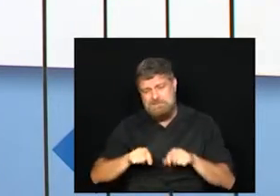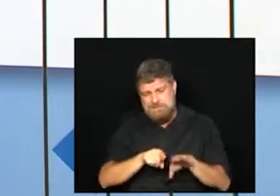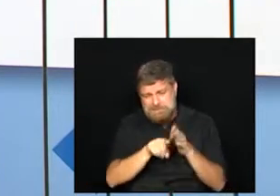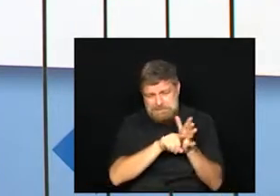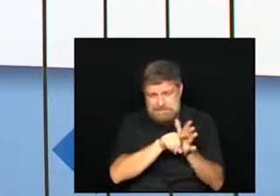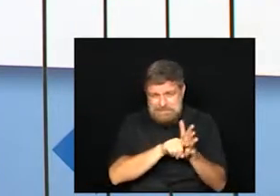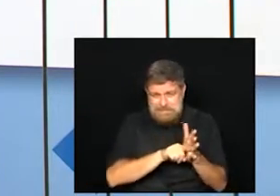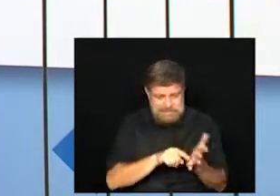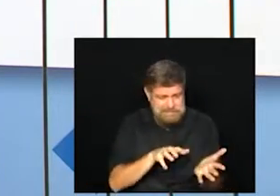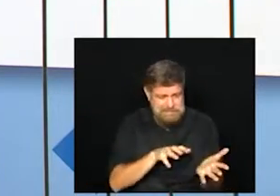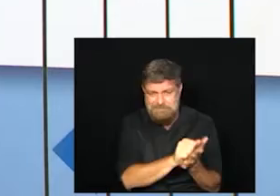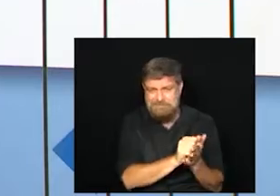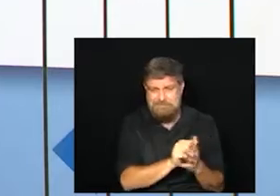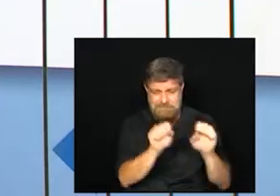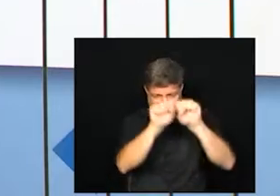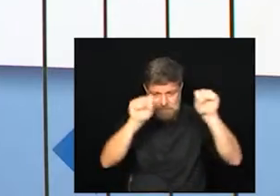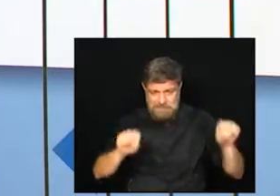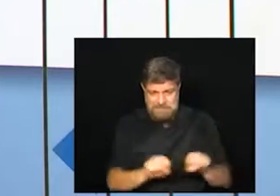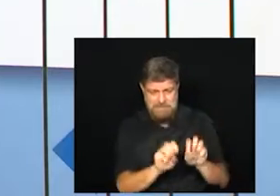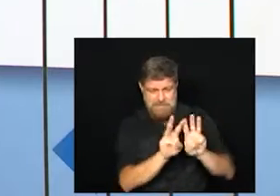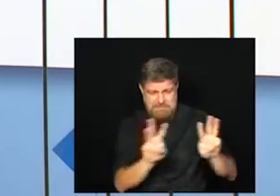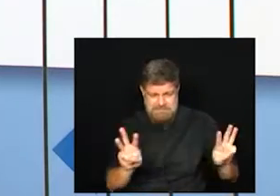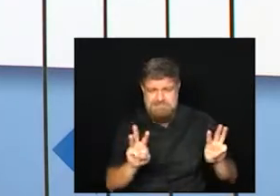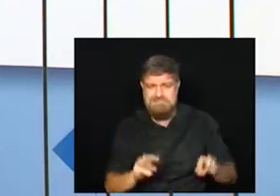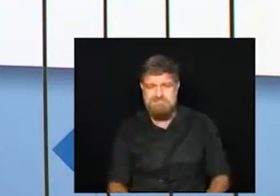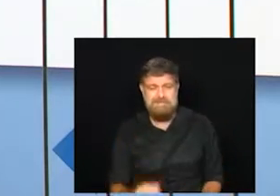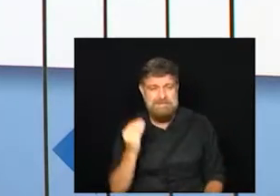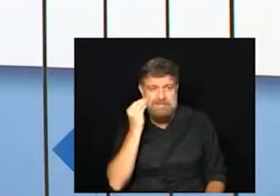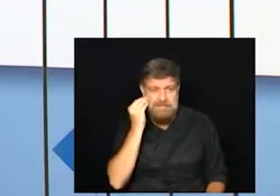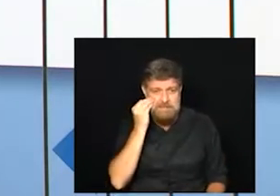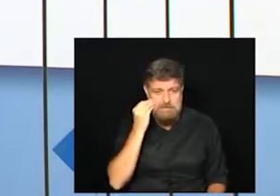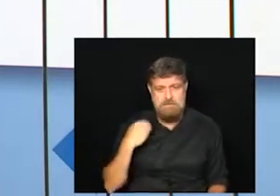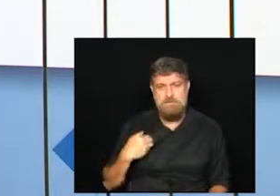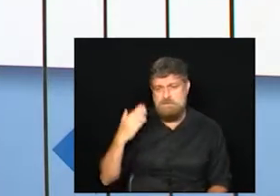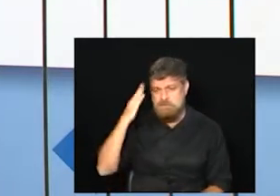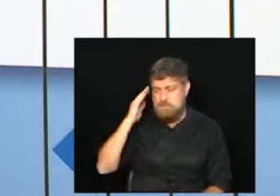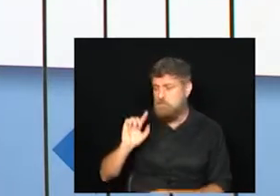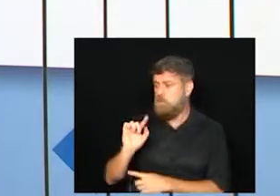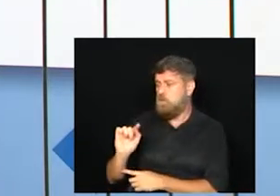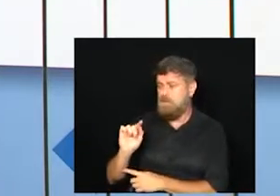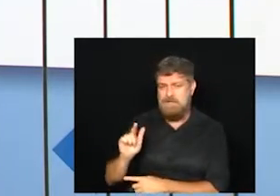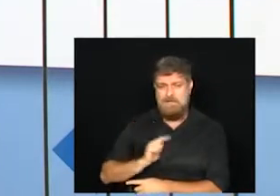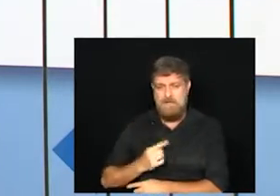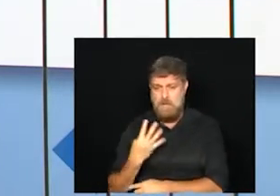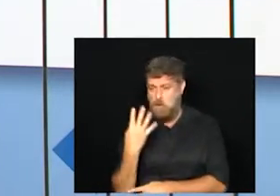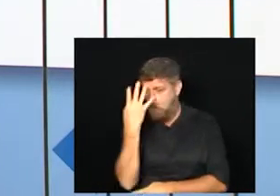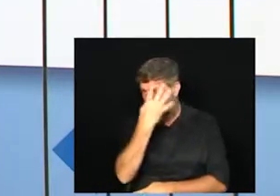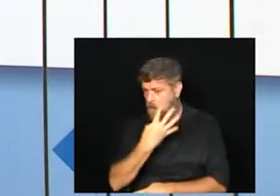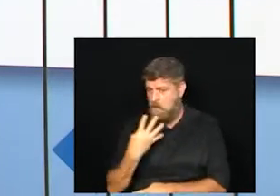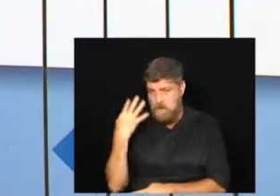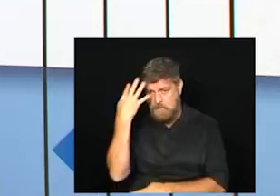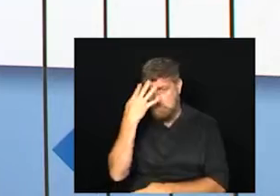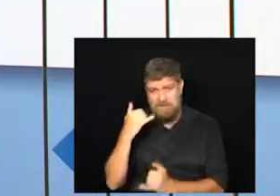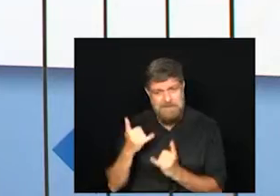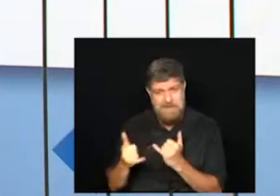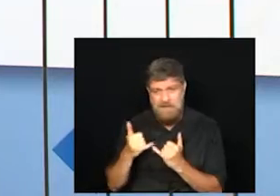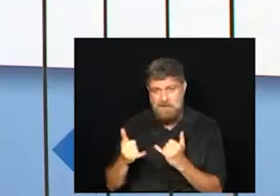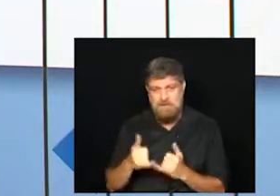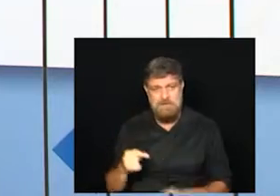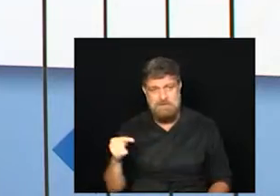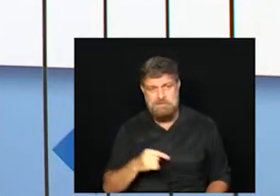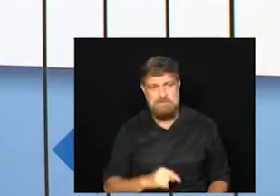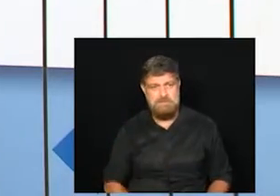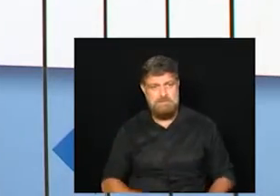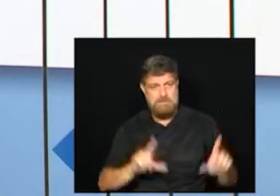no sistema e tentando fazer esse agendamento, o que justifica aí que em 4 horas, em quase 4 horas,